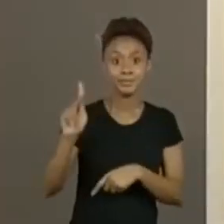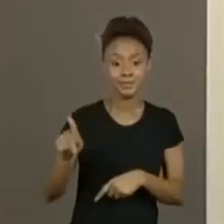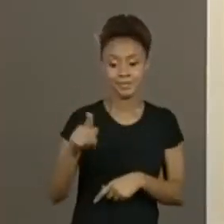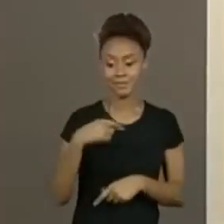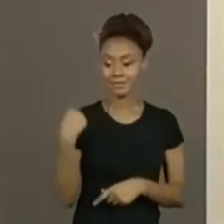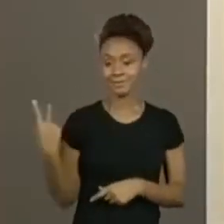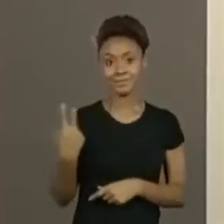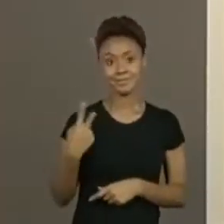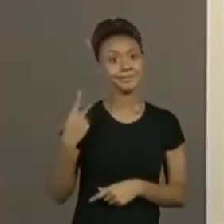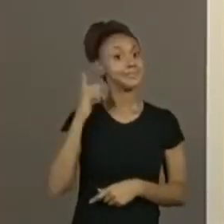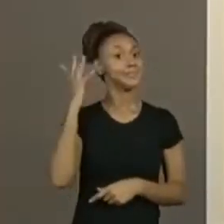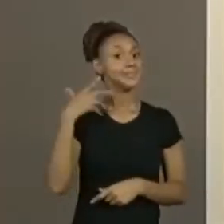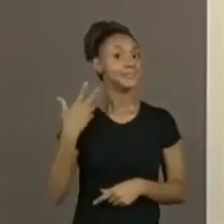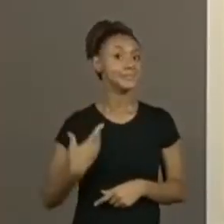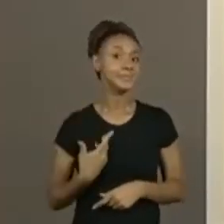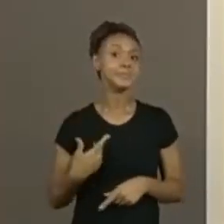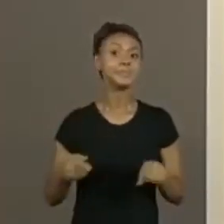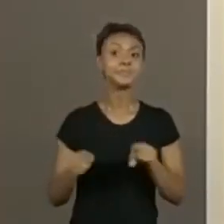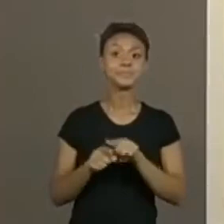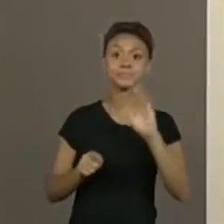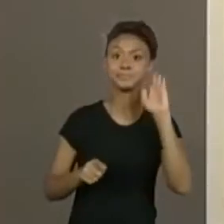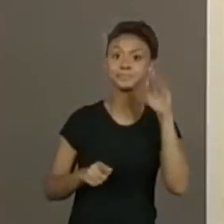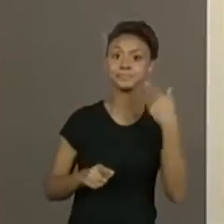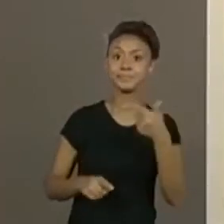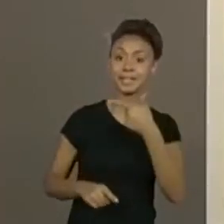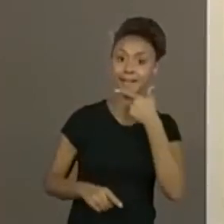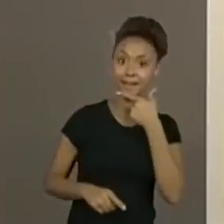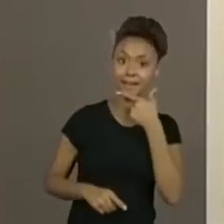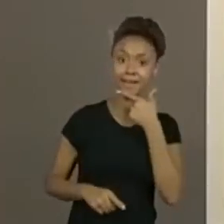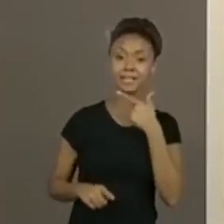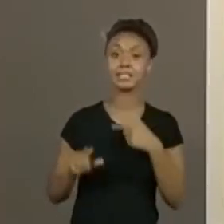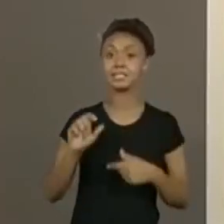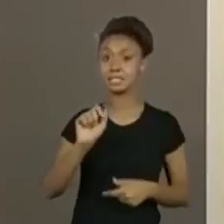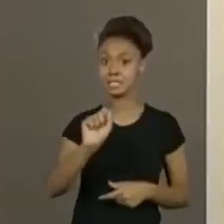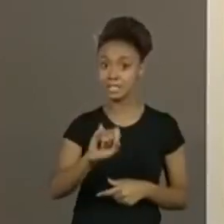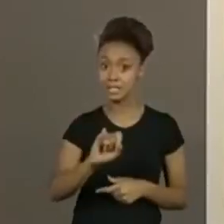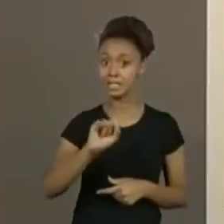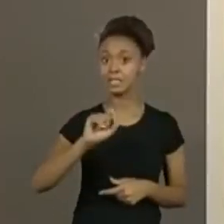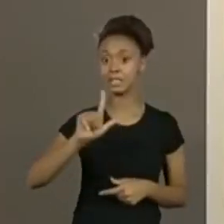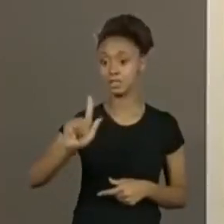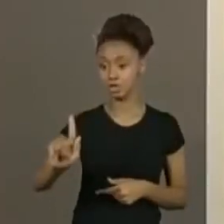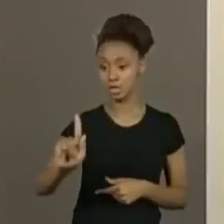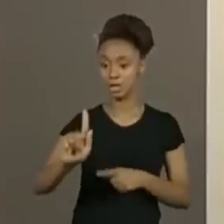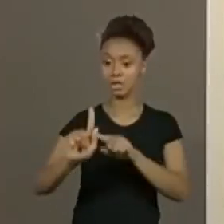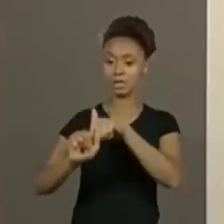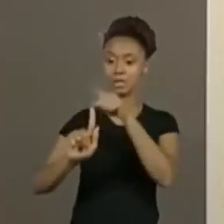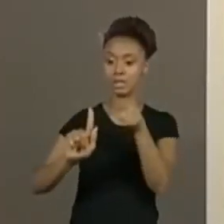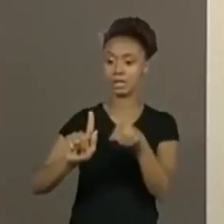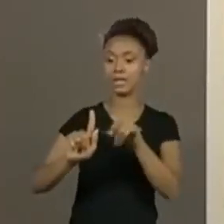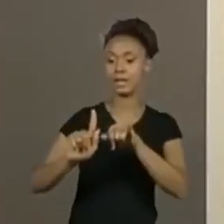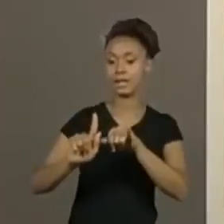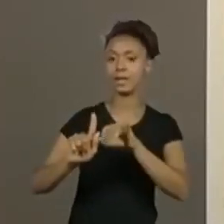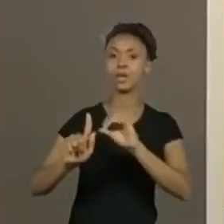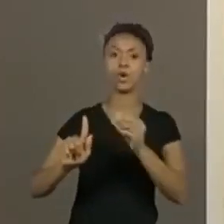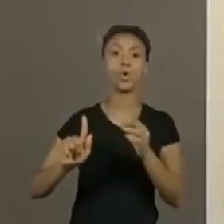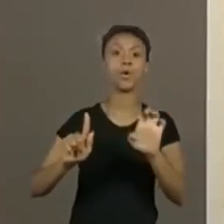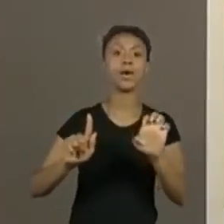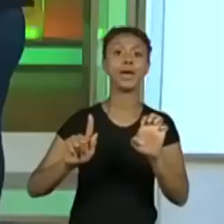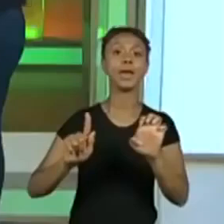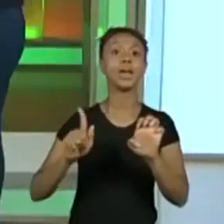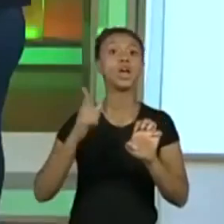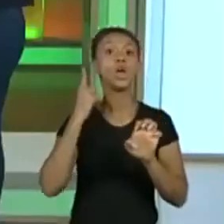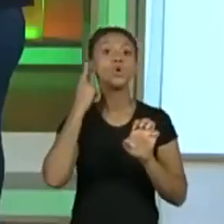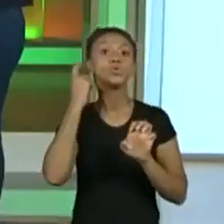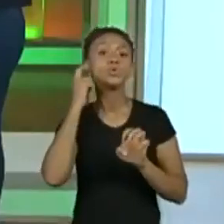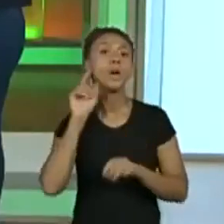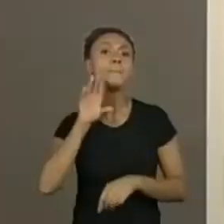professora Kelly que o G, quando ele é seguido do I e seguido do E, o som dele muda, vira o som de J.